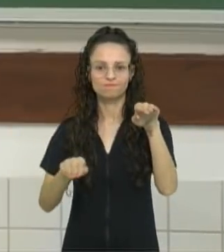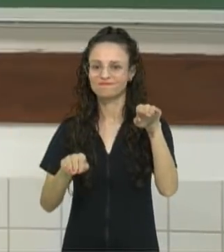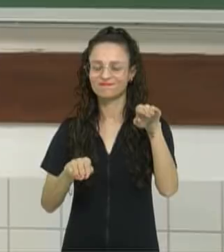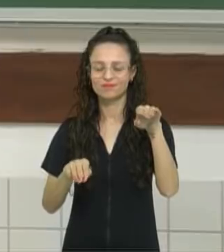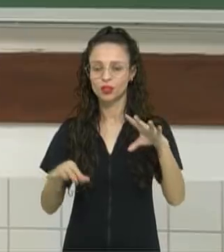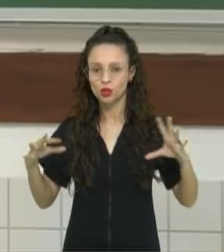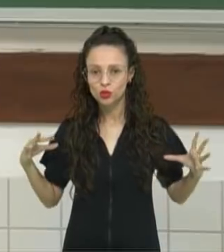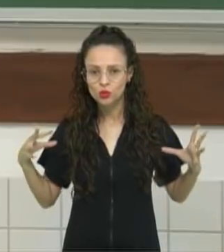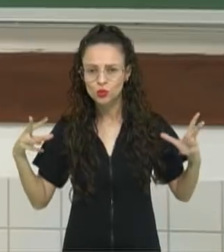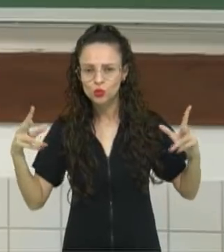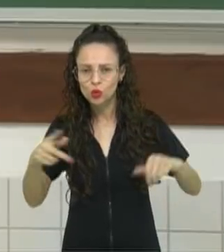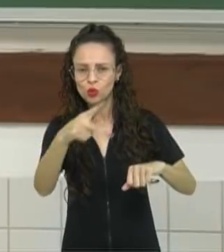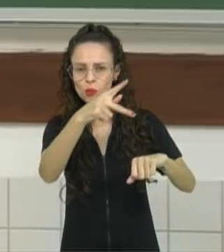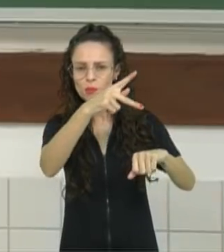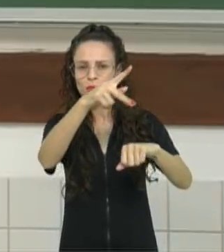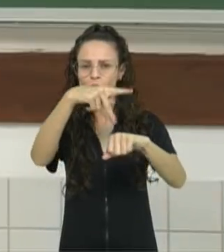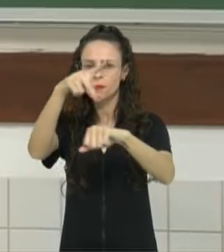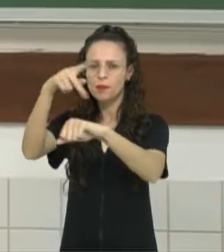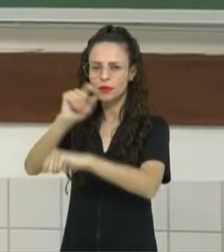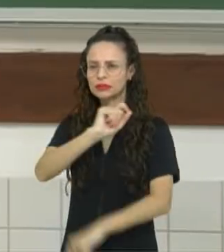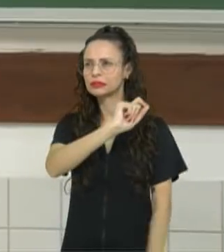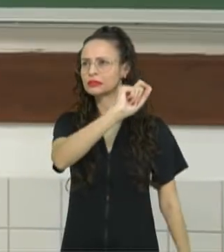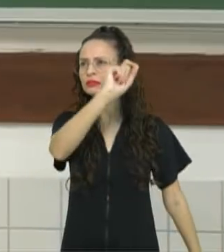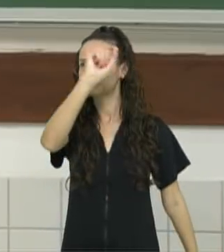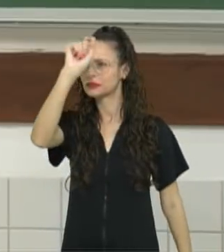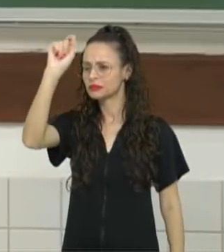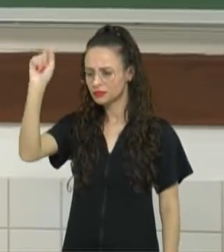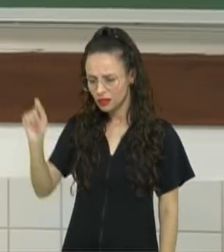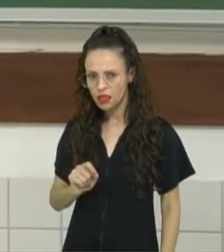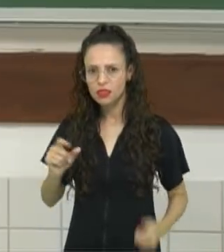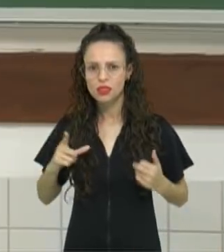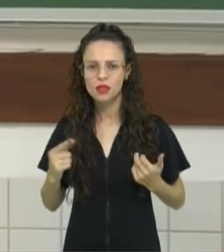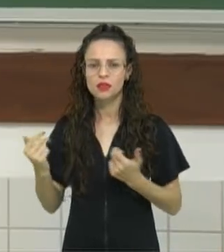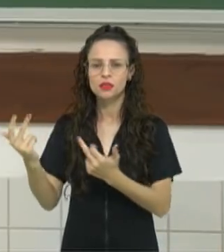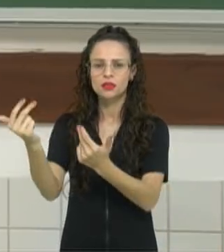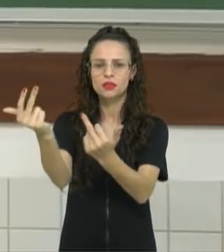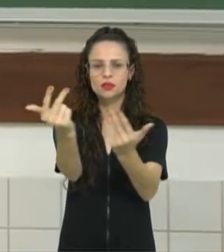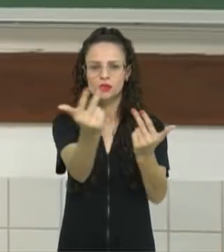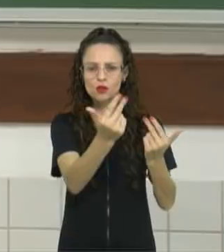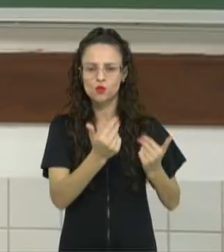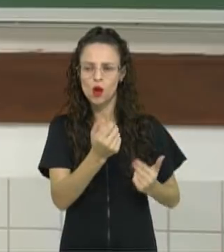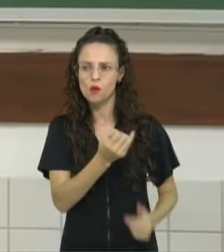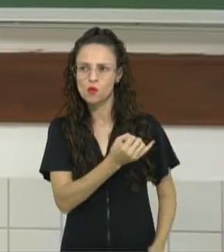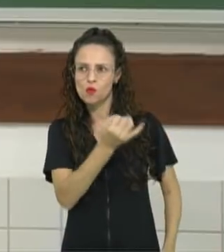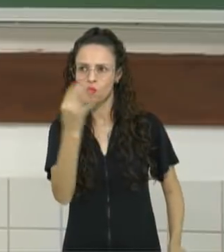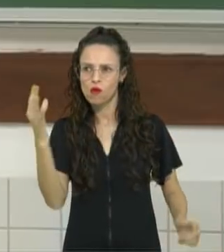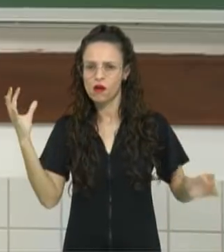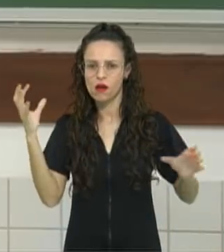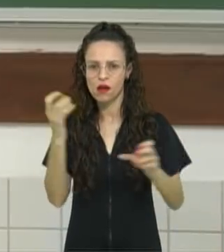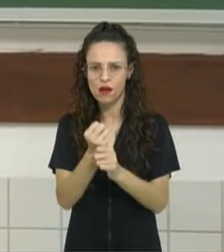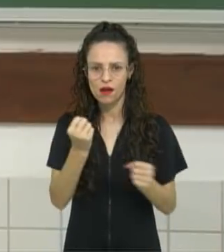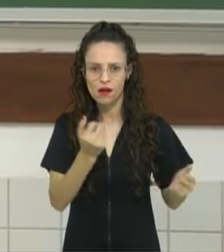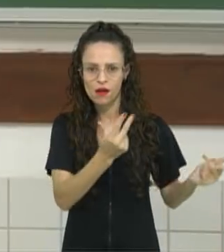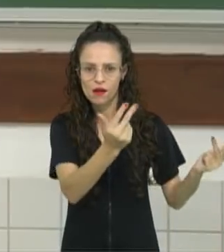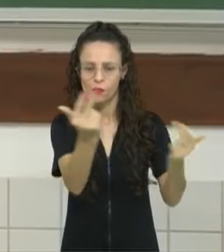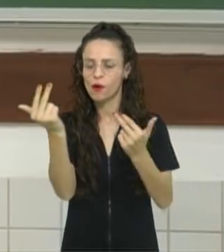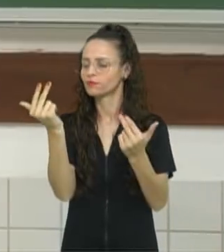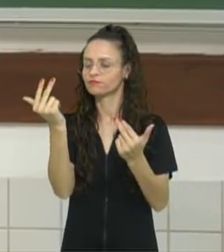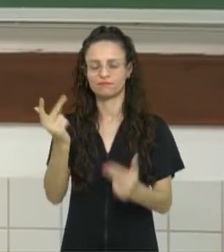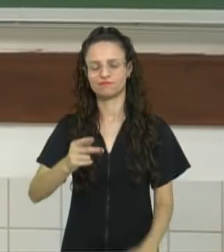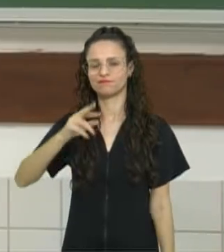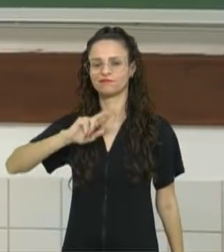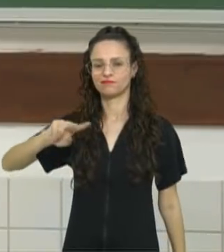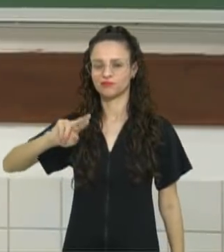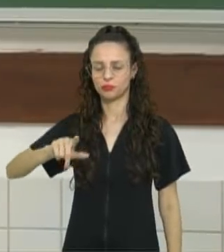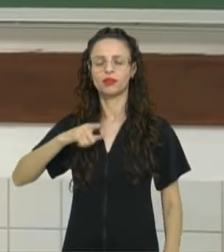nem todos os países vão dispor dos mesmos recursos ou da mesma quantidade de recursos naturais que